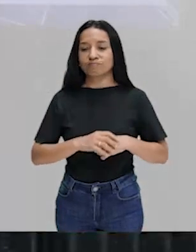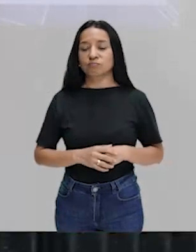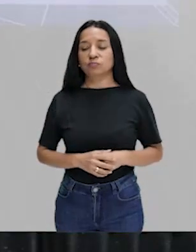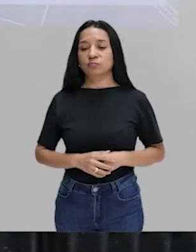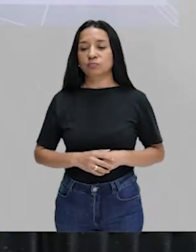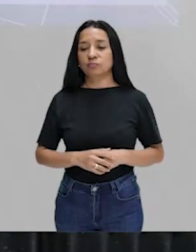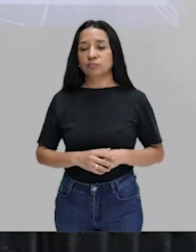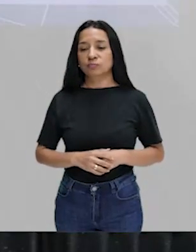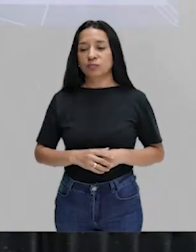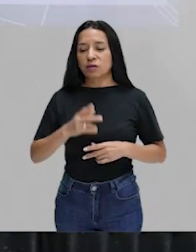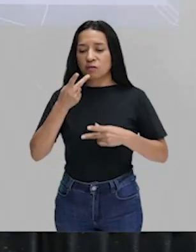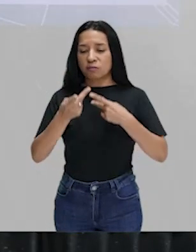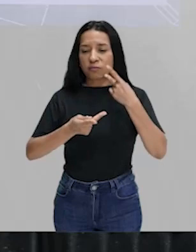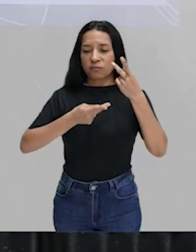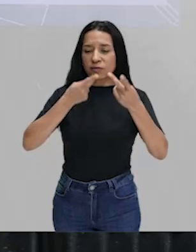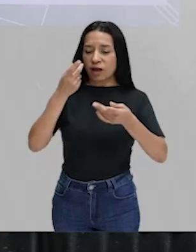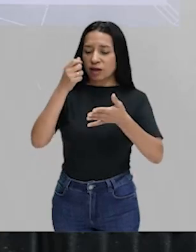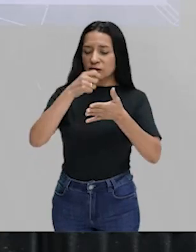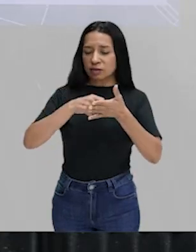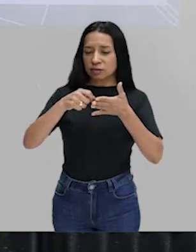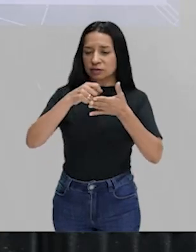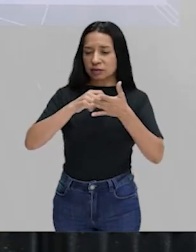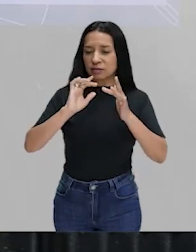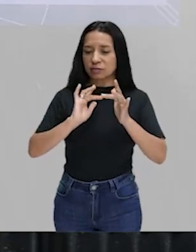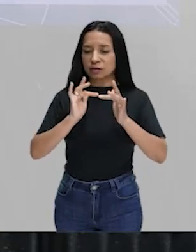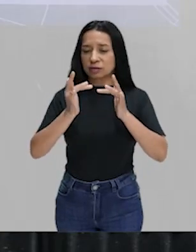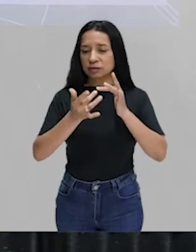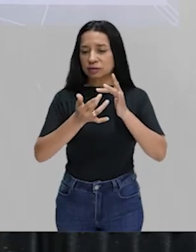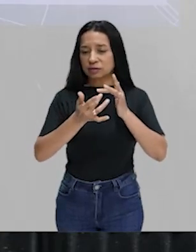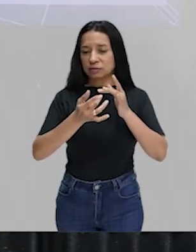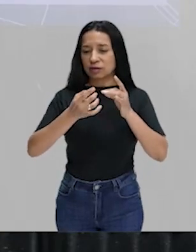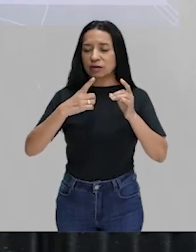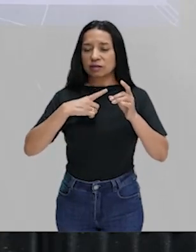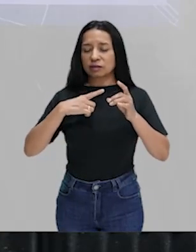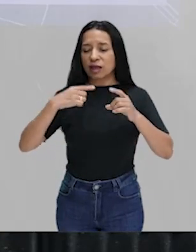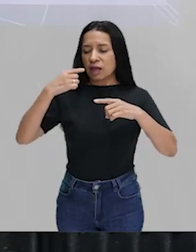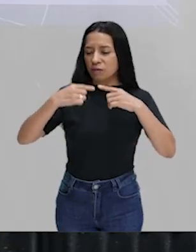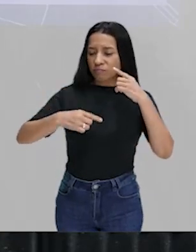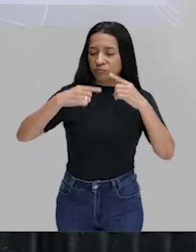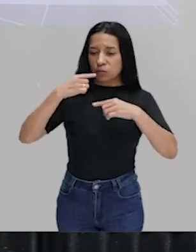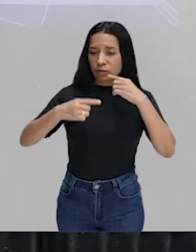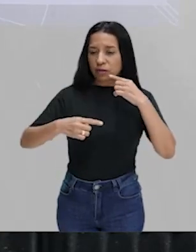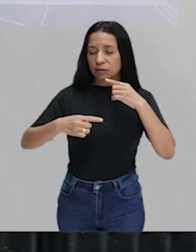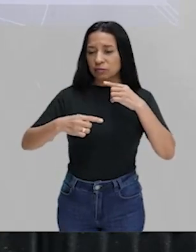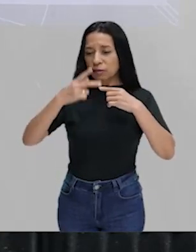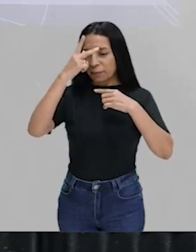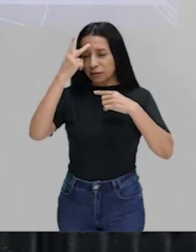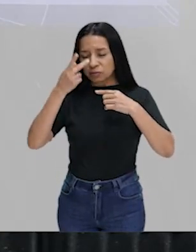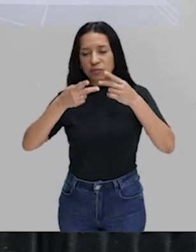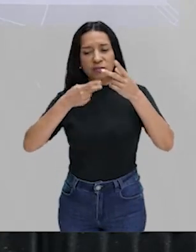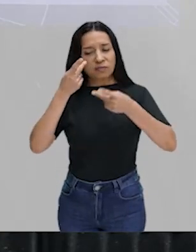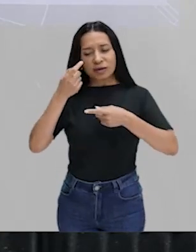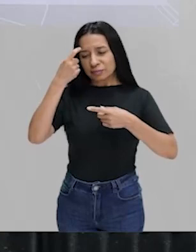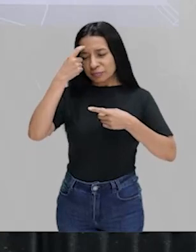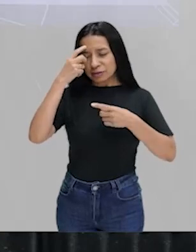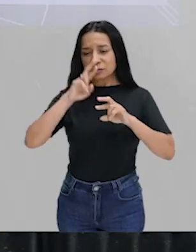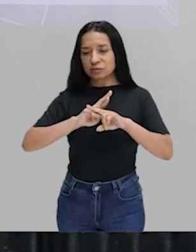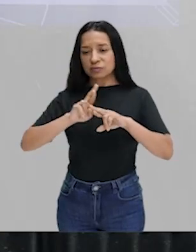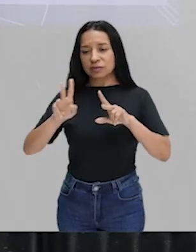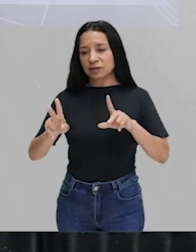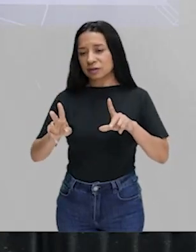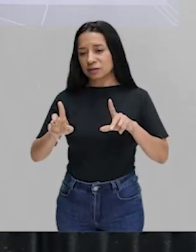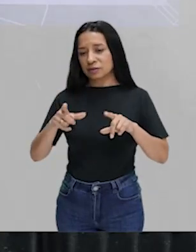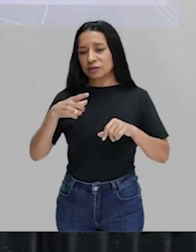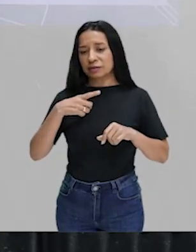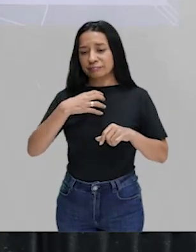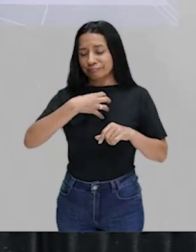a pessoa fala uma coisa, escreve na rede social, gera uma polêmica, vem outra pessoa dizer que não pensa assim, que tem criado aí muito desconforto